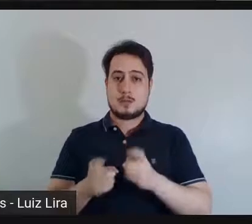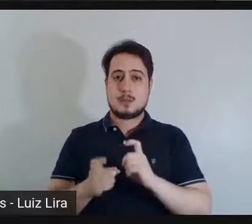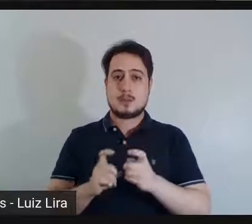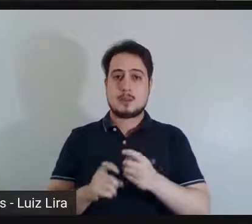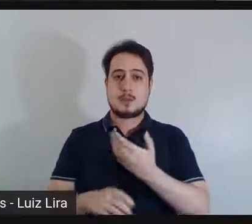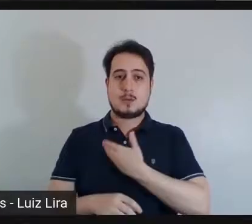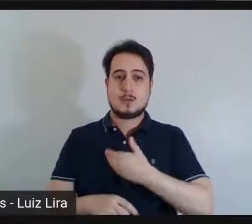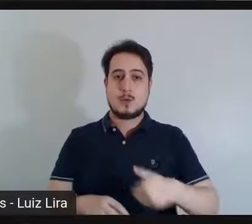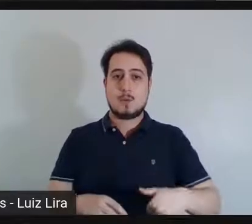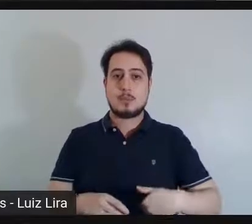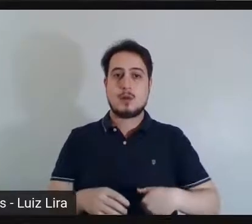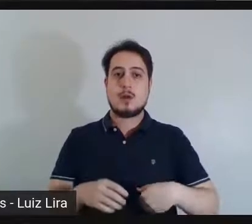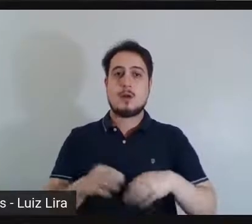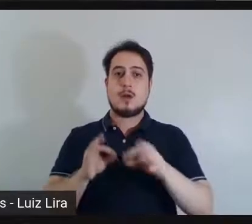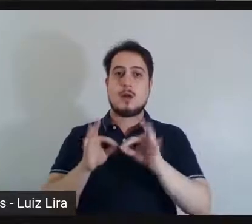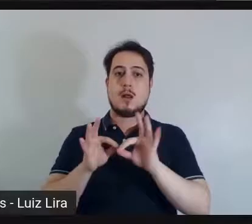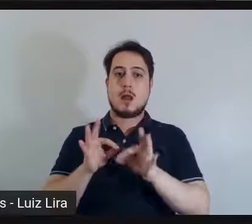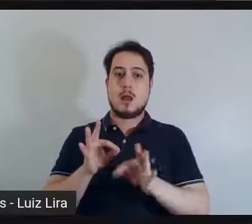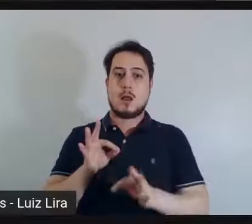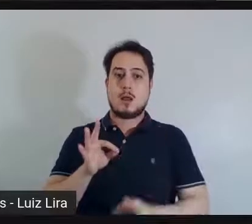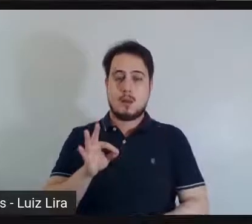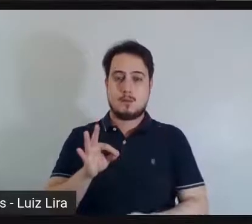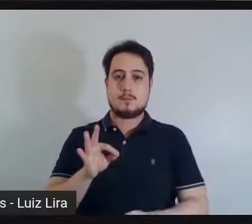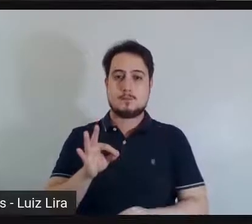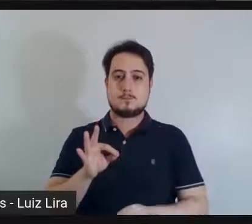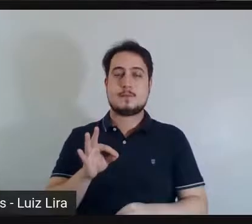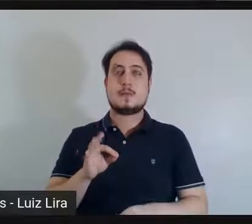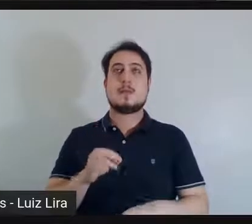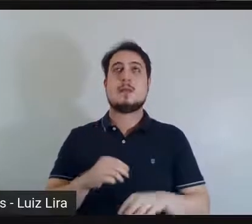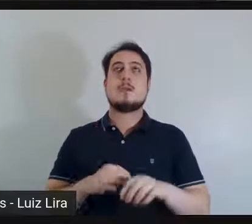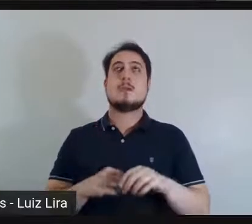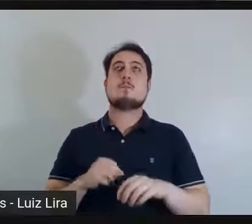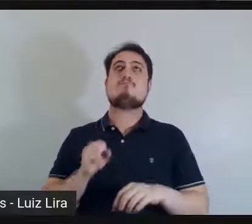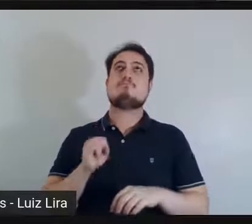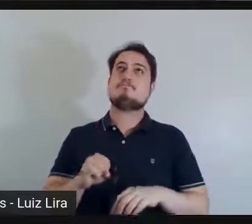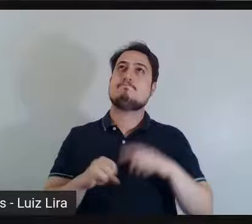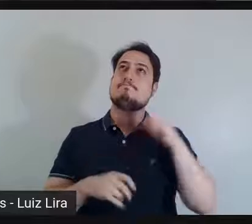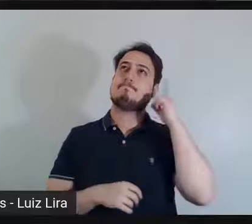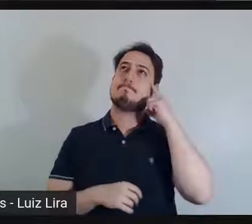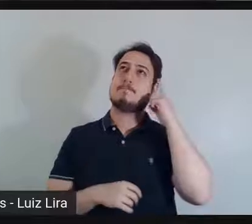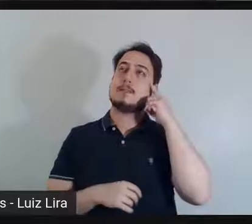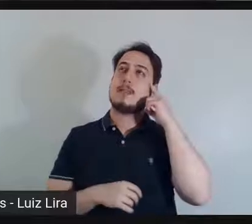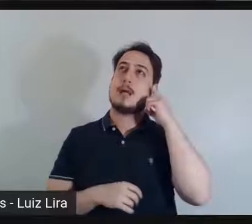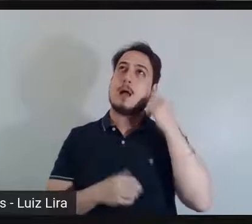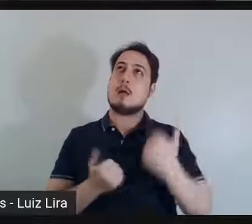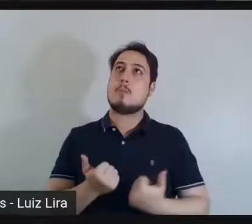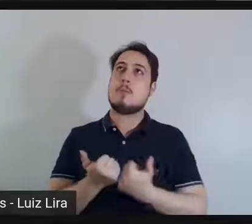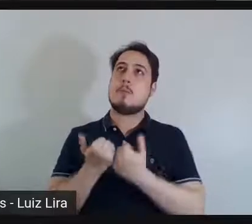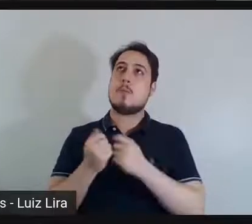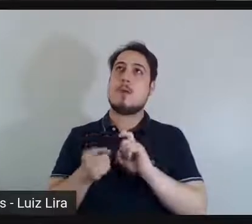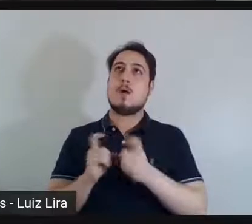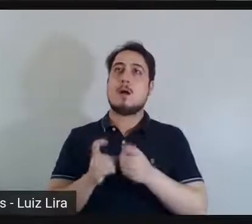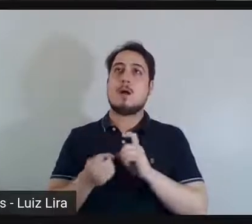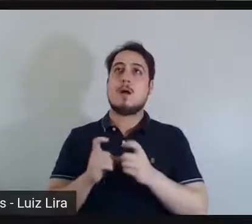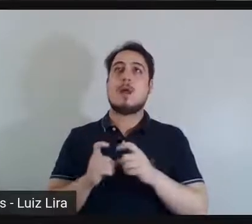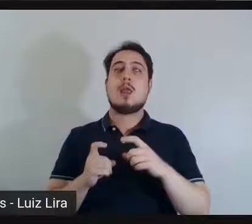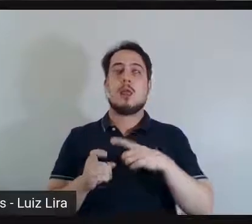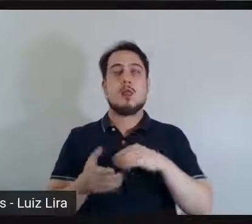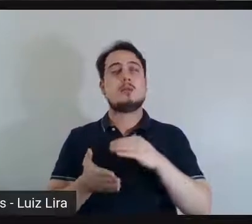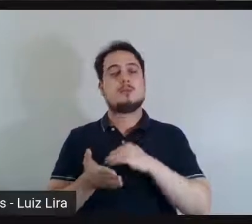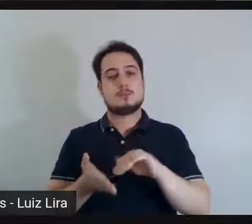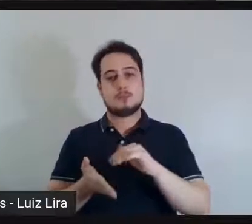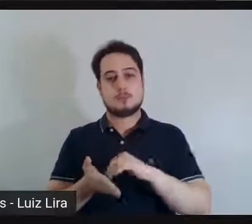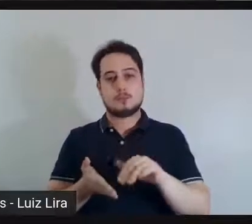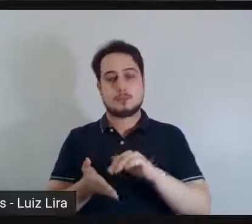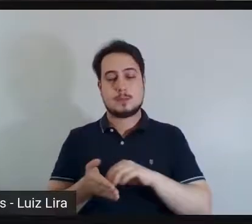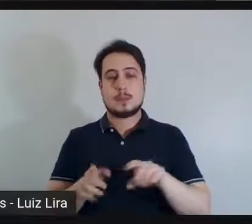se amoldou em relação a ele. Então, se separar em contrato de apoio administrativo, a gente pode ter o secretário, né, e o